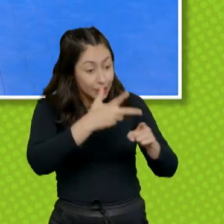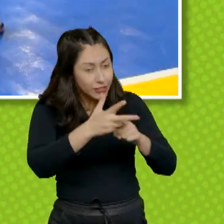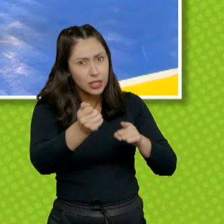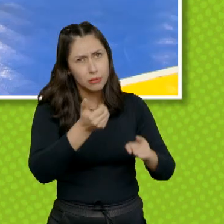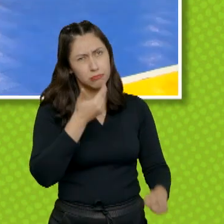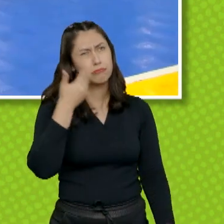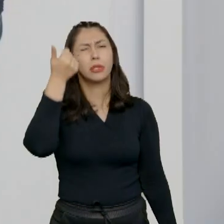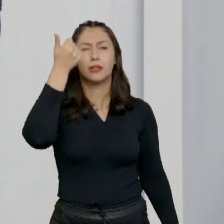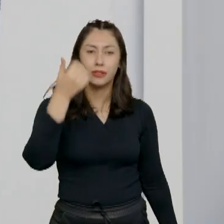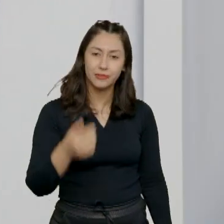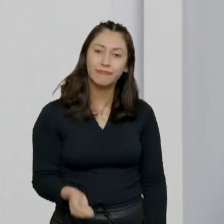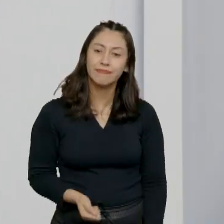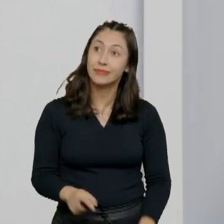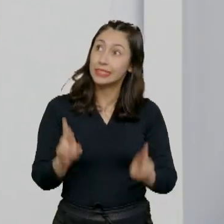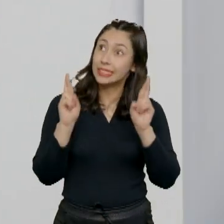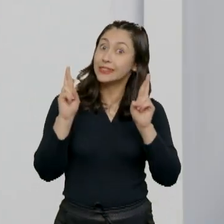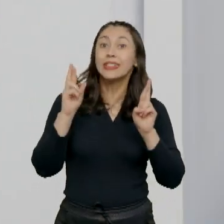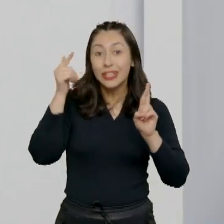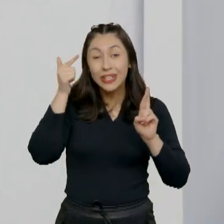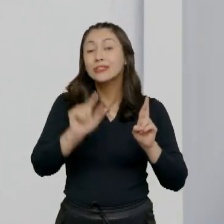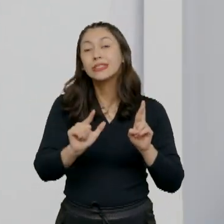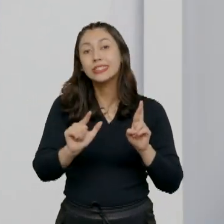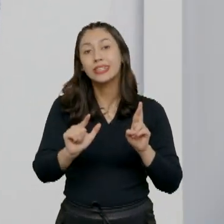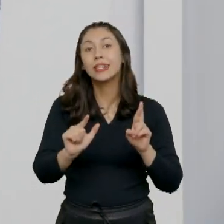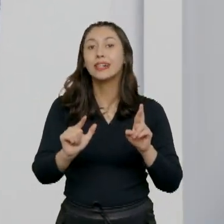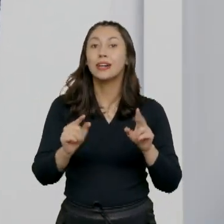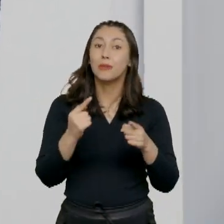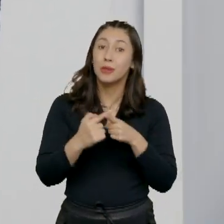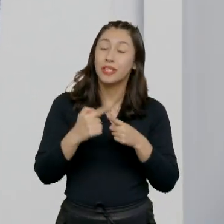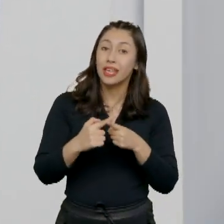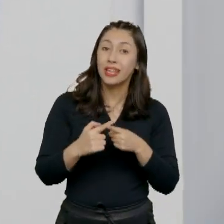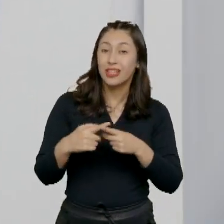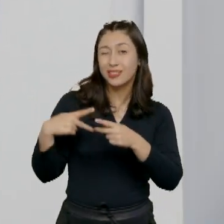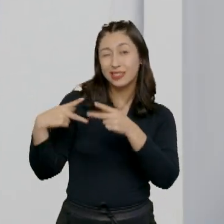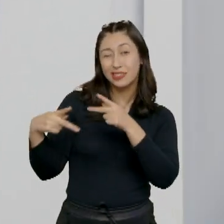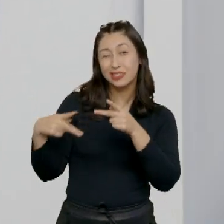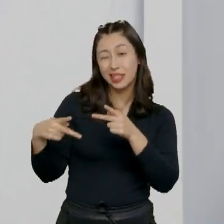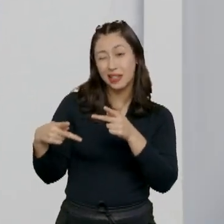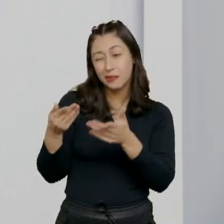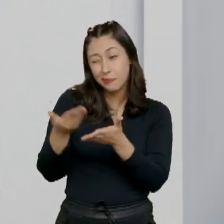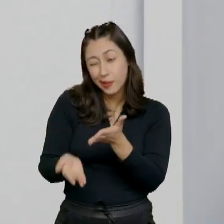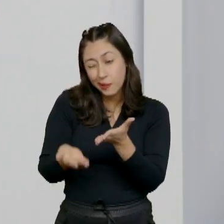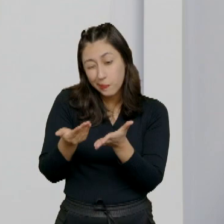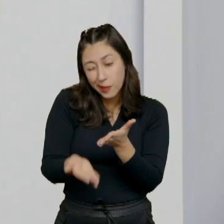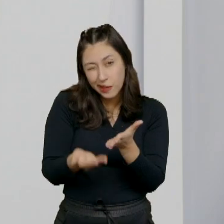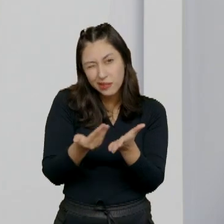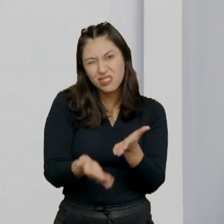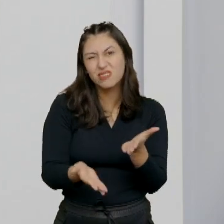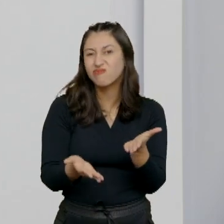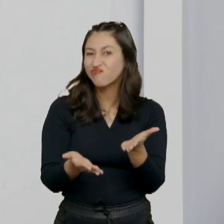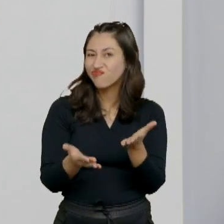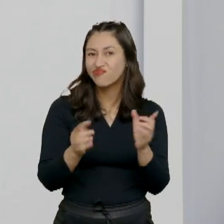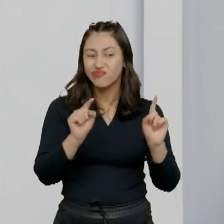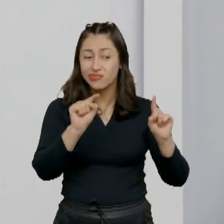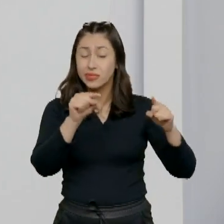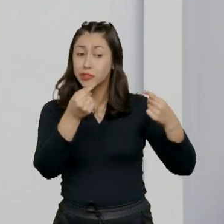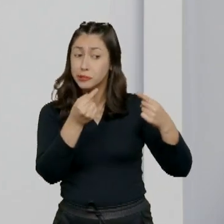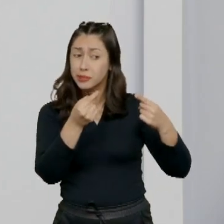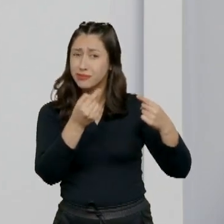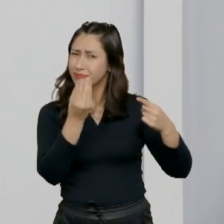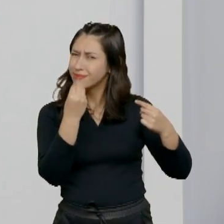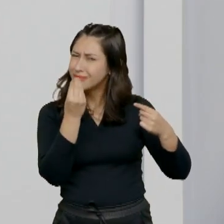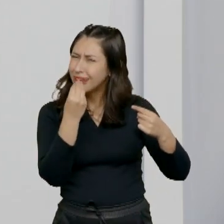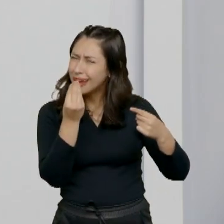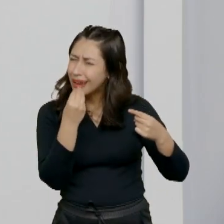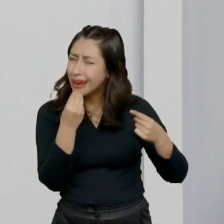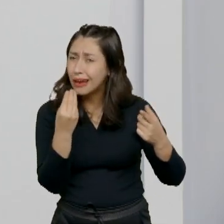melhor ainda pro São José. Tomara que venha, né? Tomara que aconteça o inverso, porque o São José acabou perdendo uns pontos aí bobos contra times, entre aspas, mais fracos,